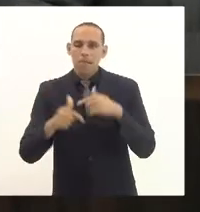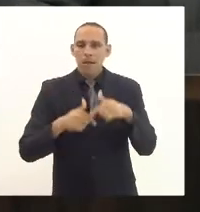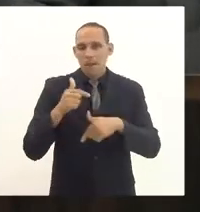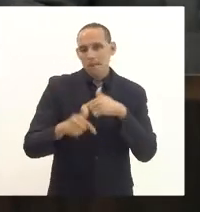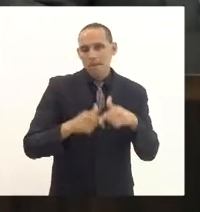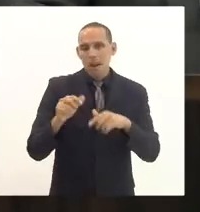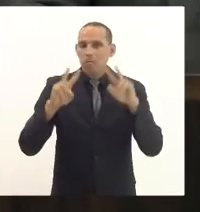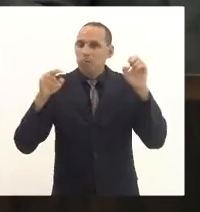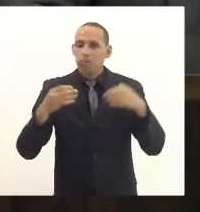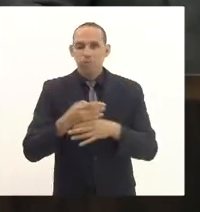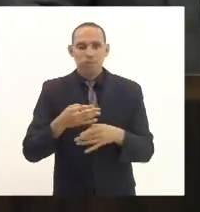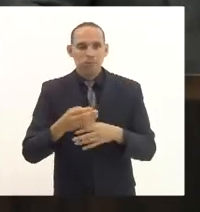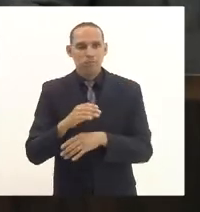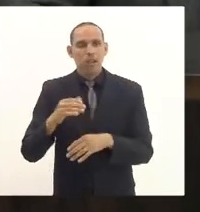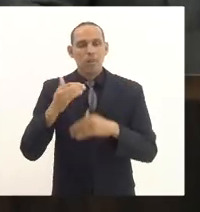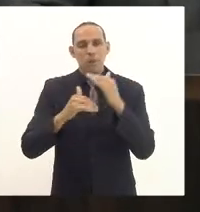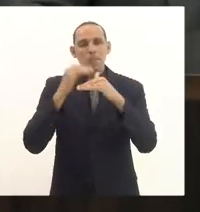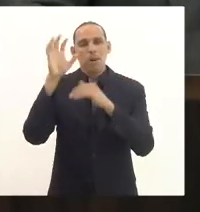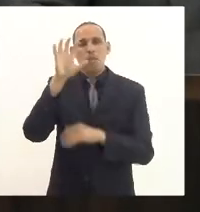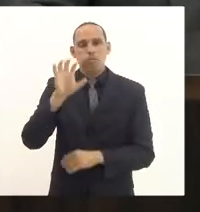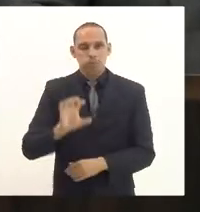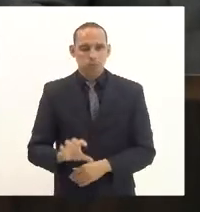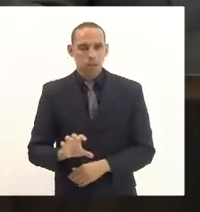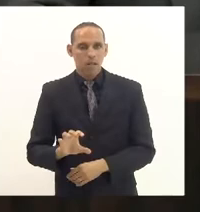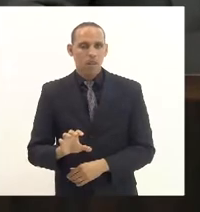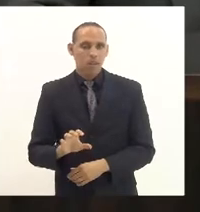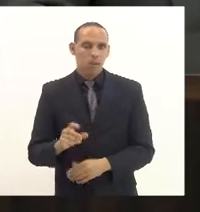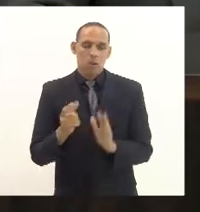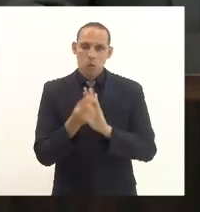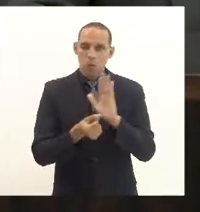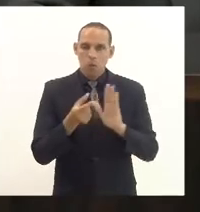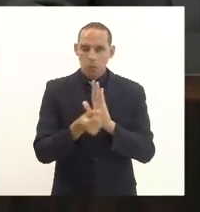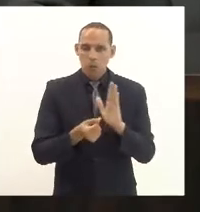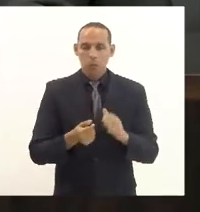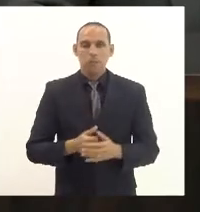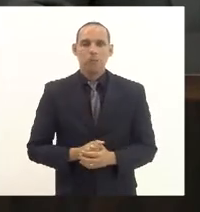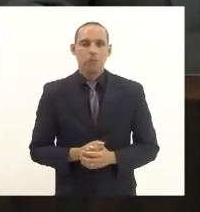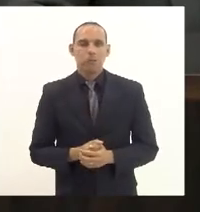Assuntos Municipais, Desenvolvimento Regional e Orçamento.